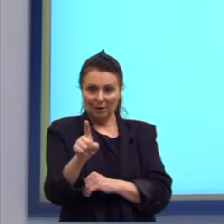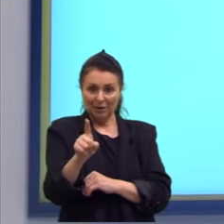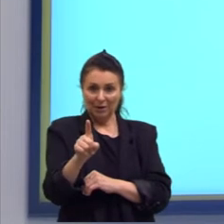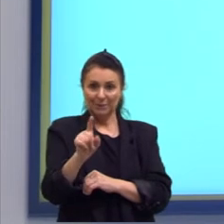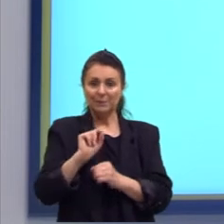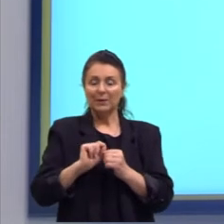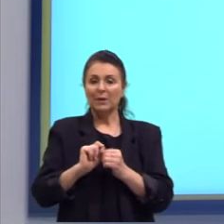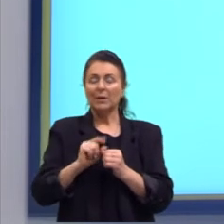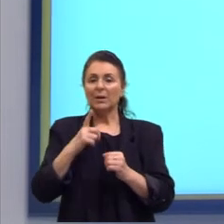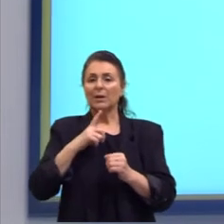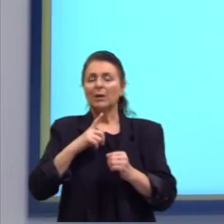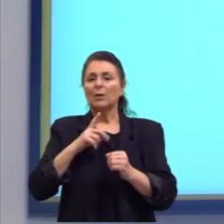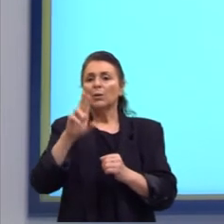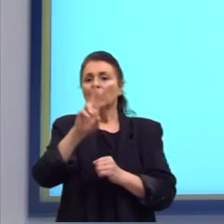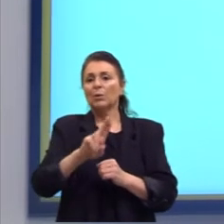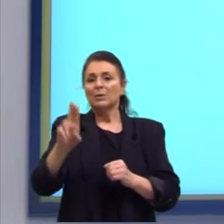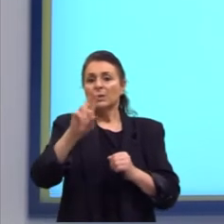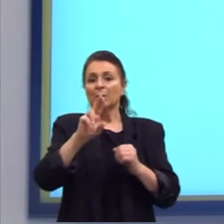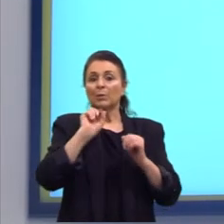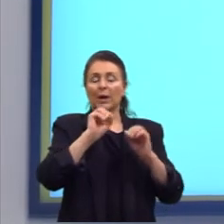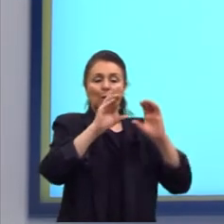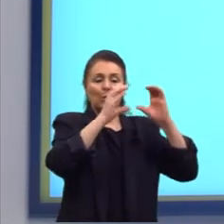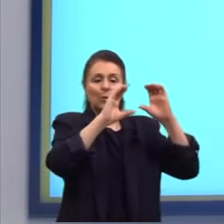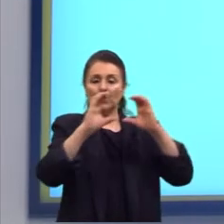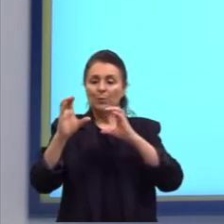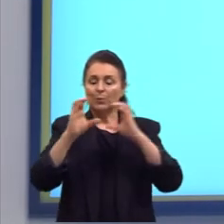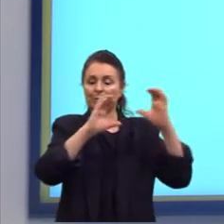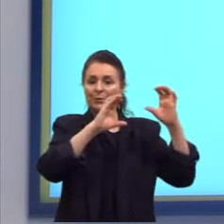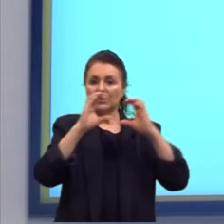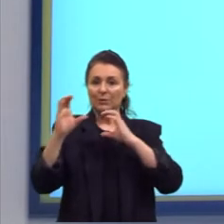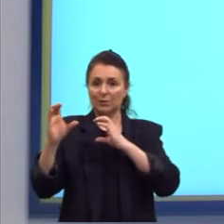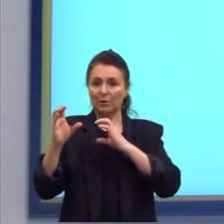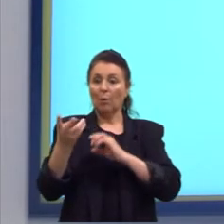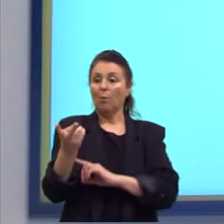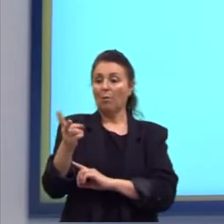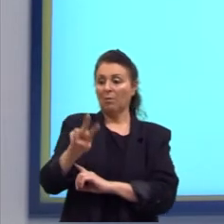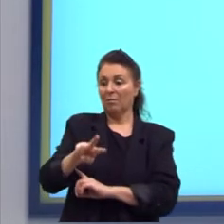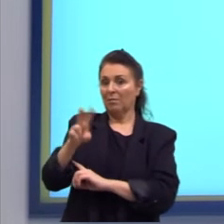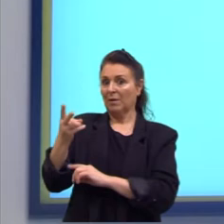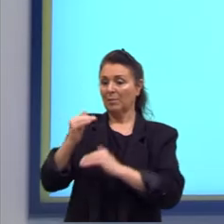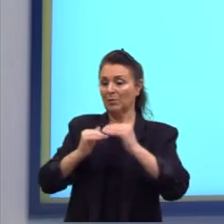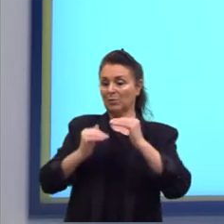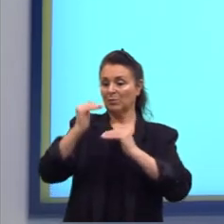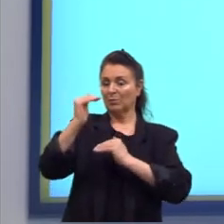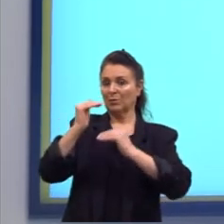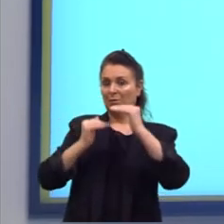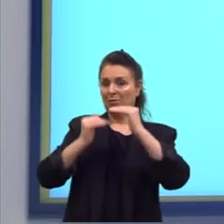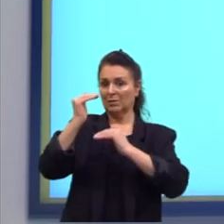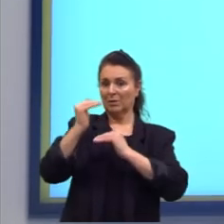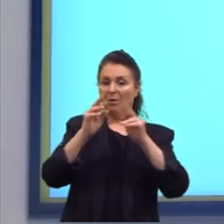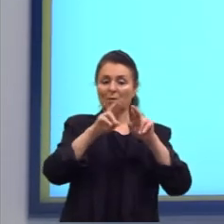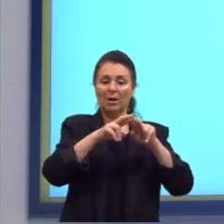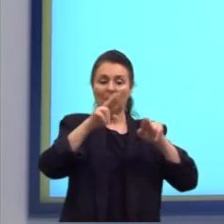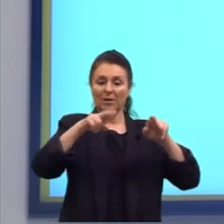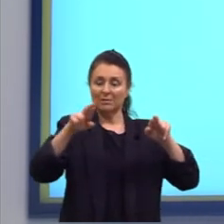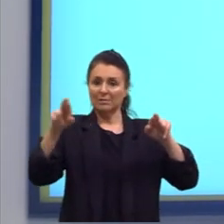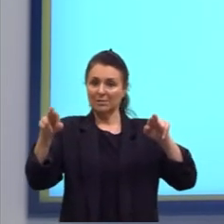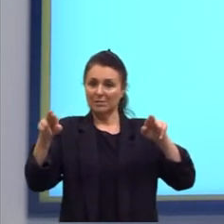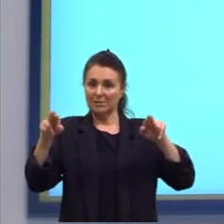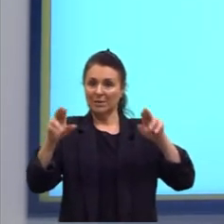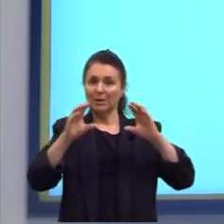estabelecida através do circuito e inversamente proporcional a resistência